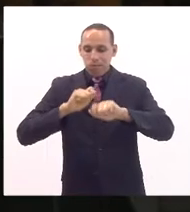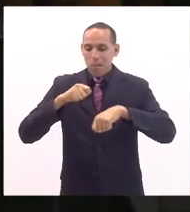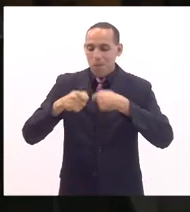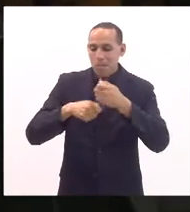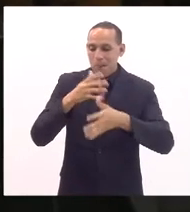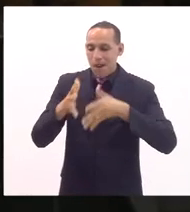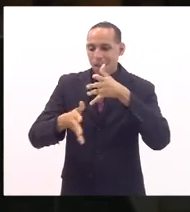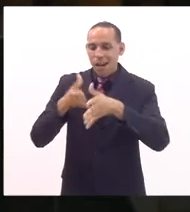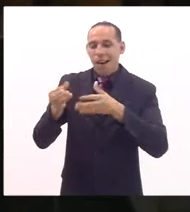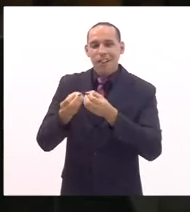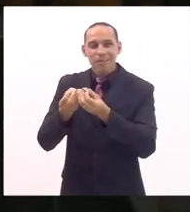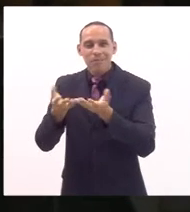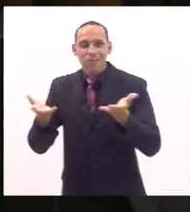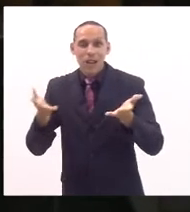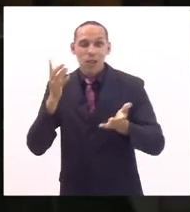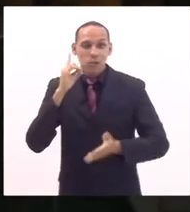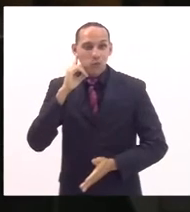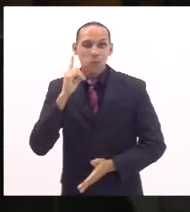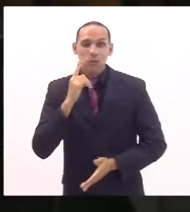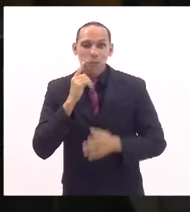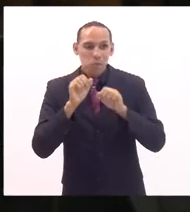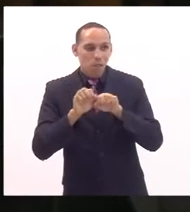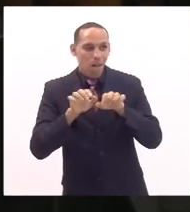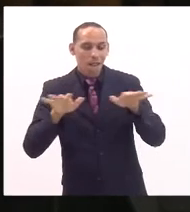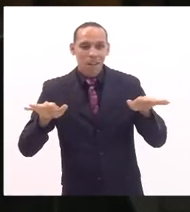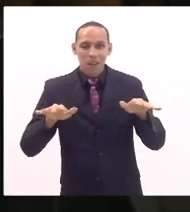aos deficientes auditivos